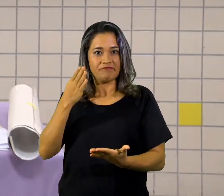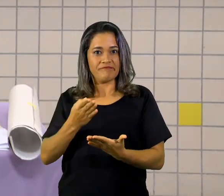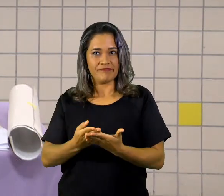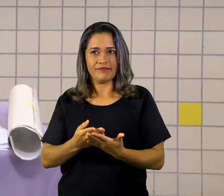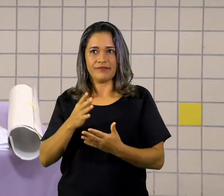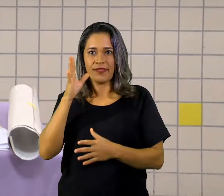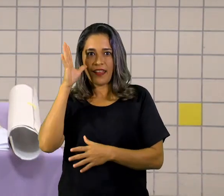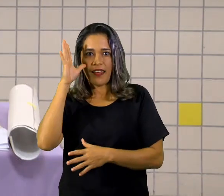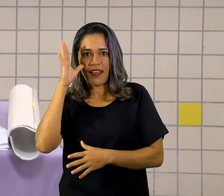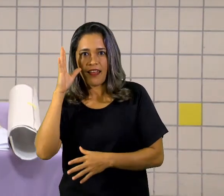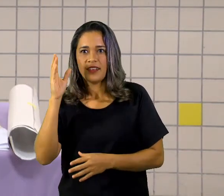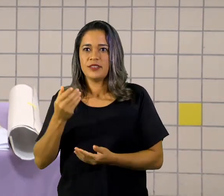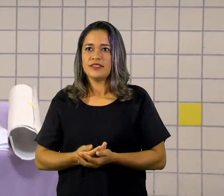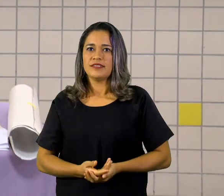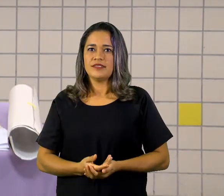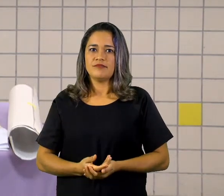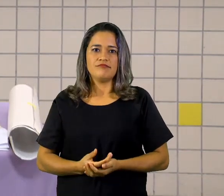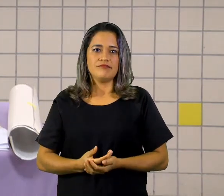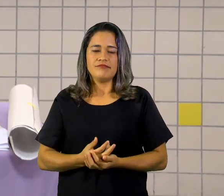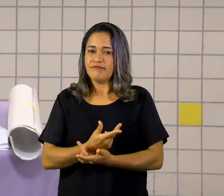você observar